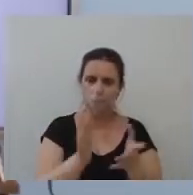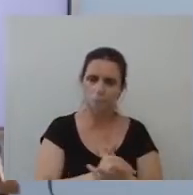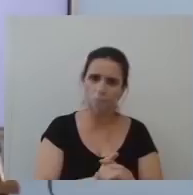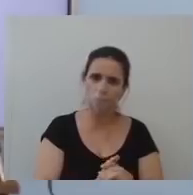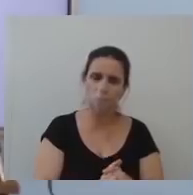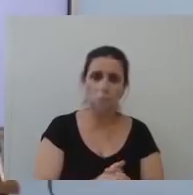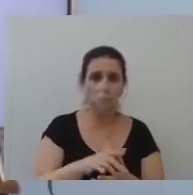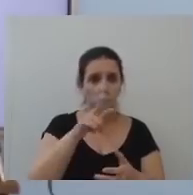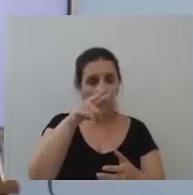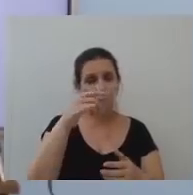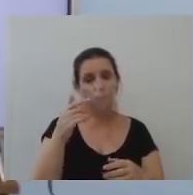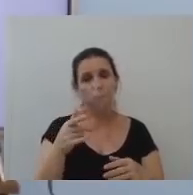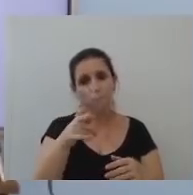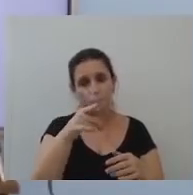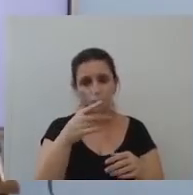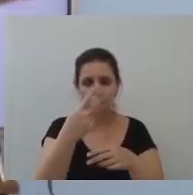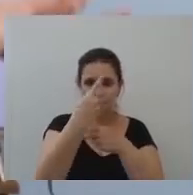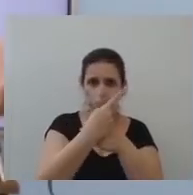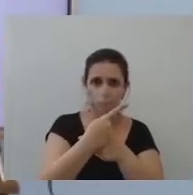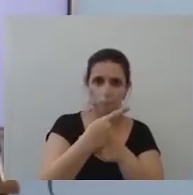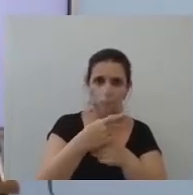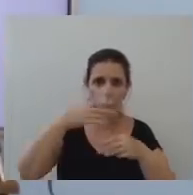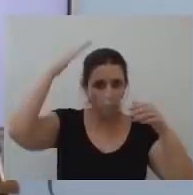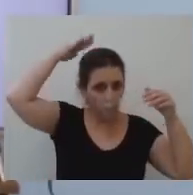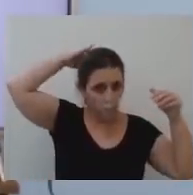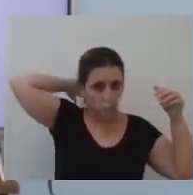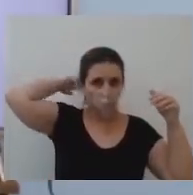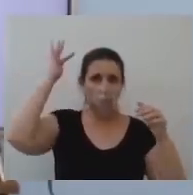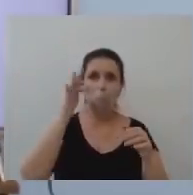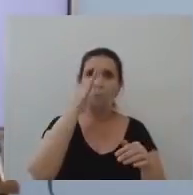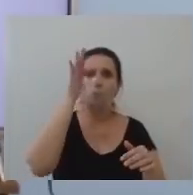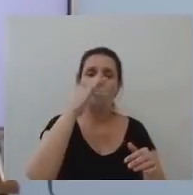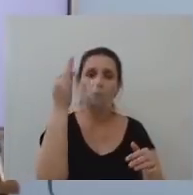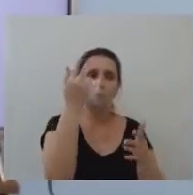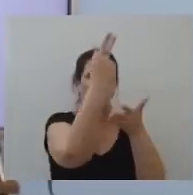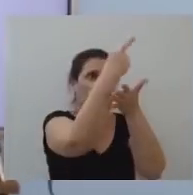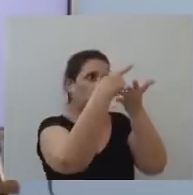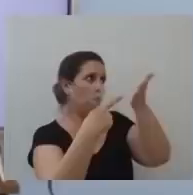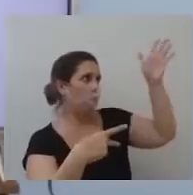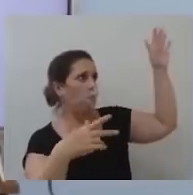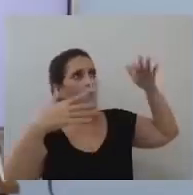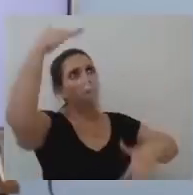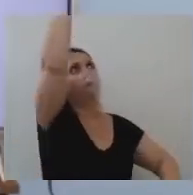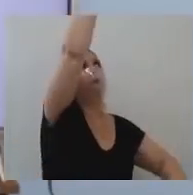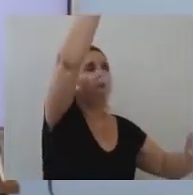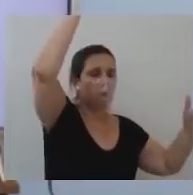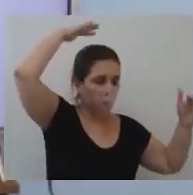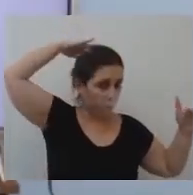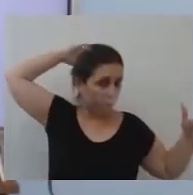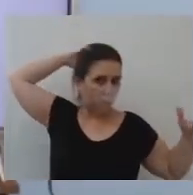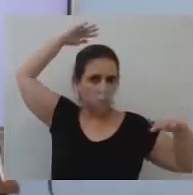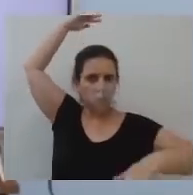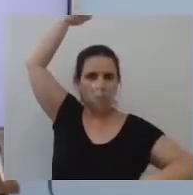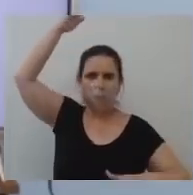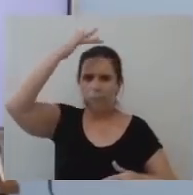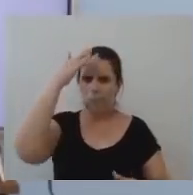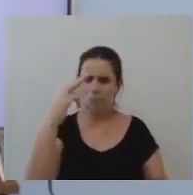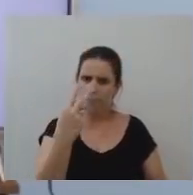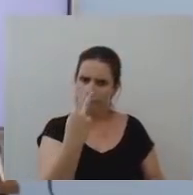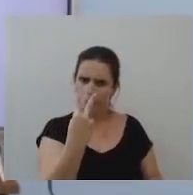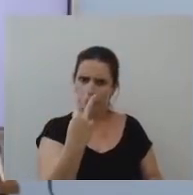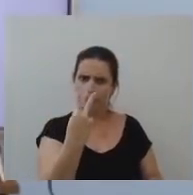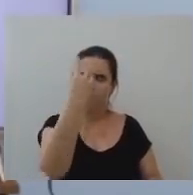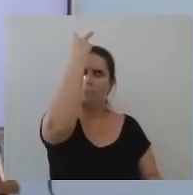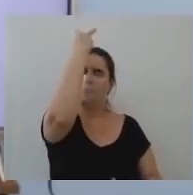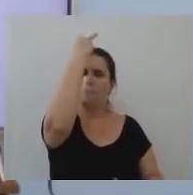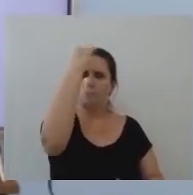certo? A partir do momento em que tu vai para uma parede onde tem uma flor desenhada, ou tem uma coisa bem grande aqui no fundo, quem está assistindo em